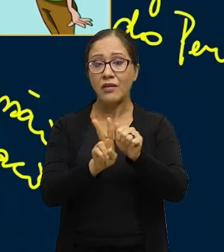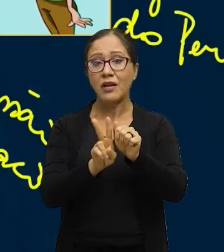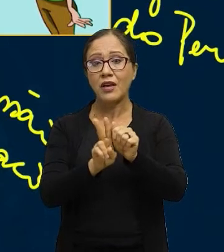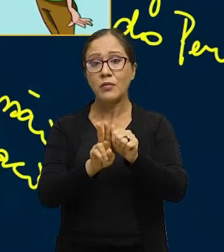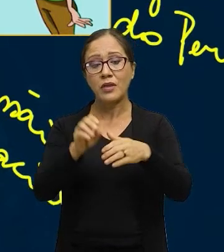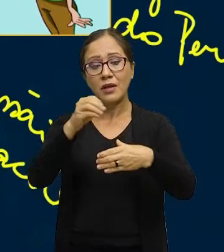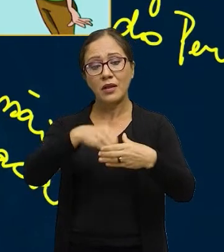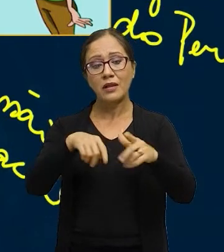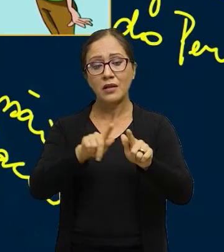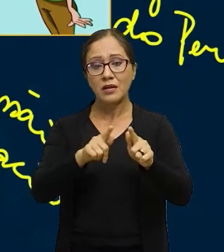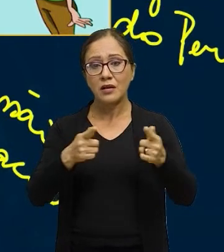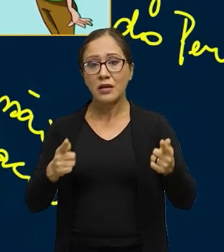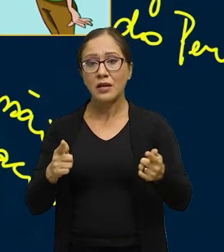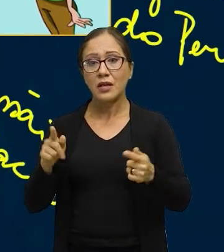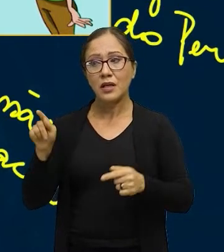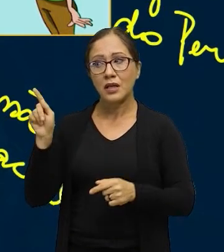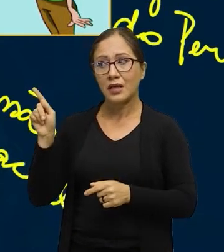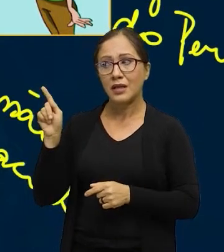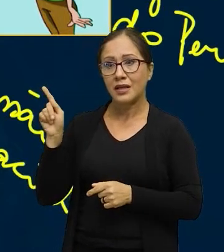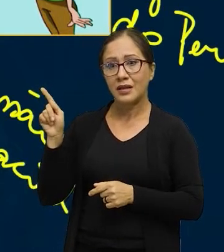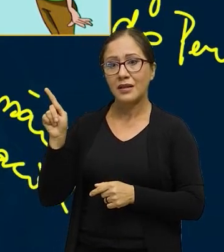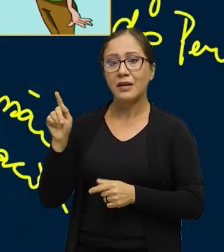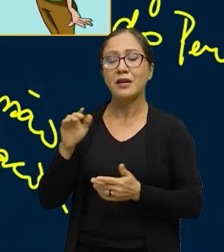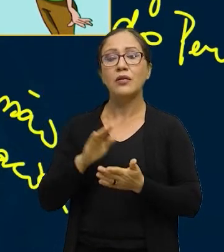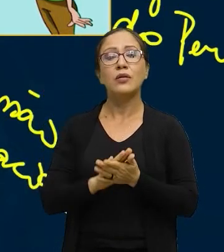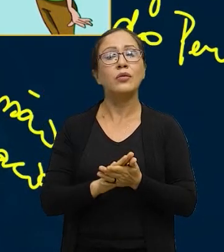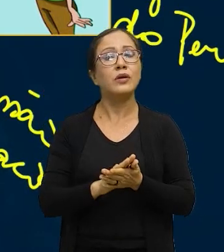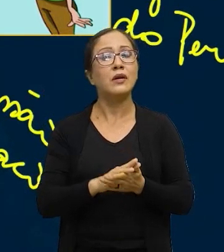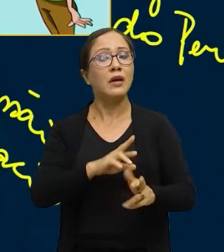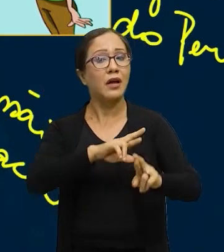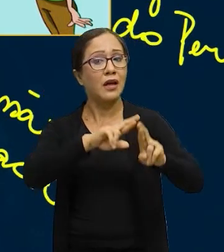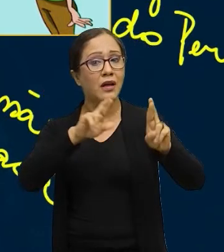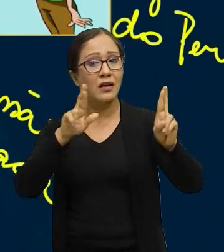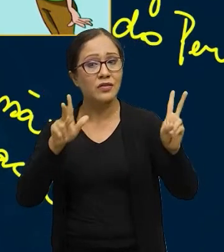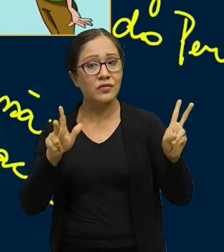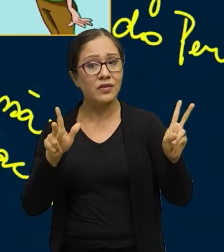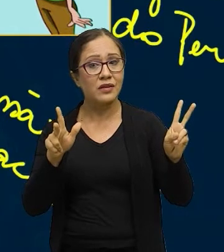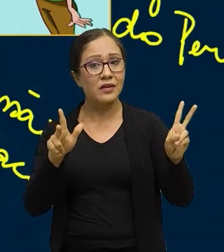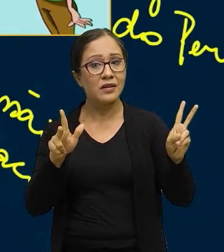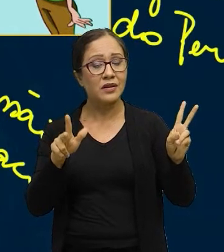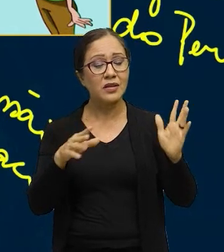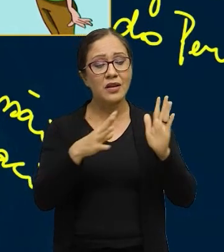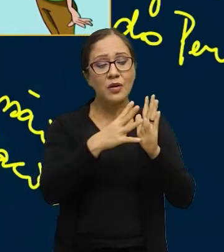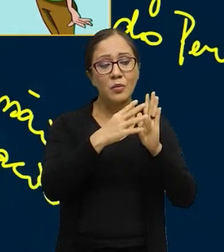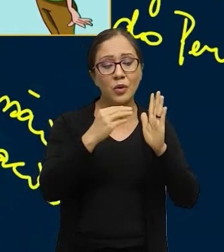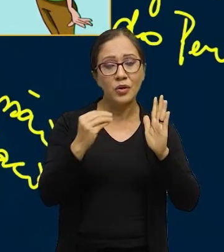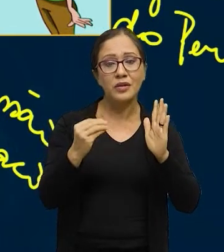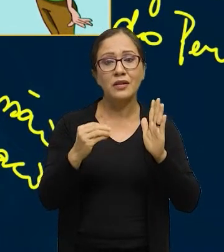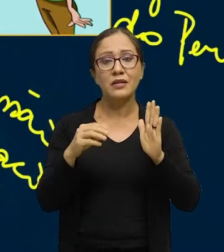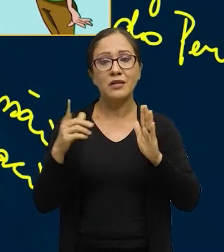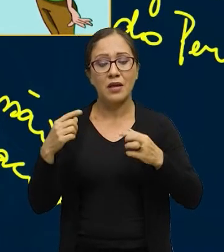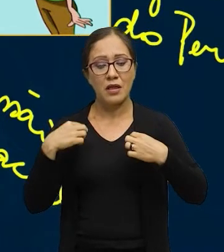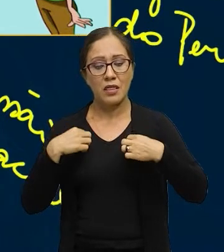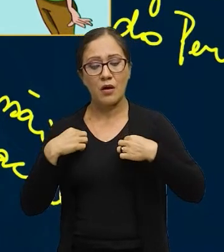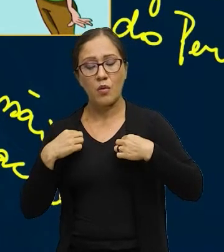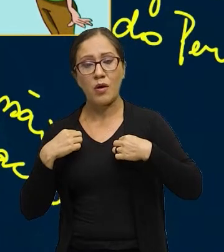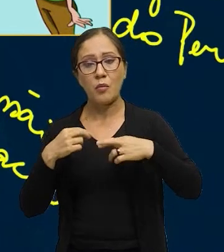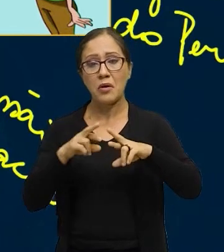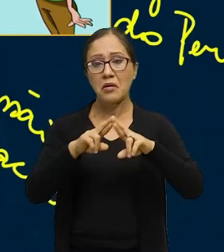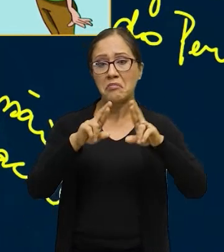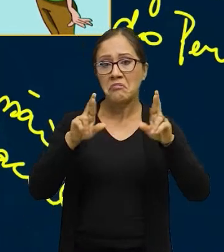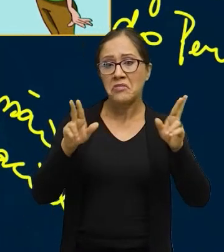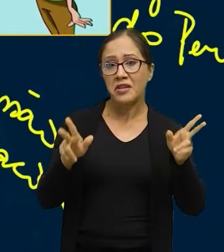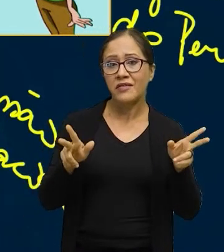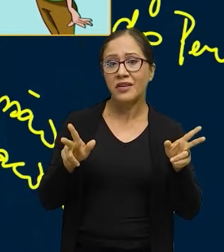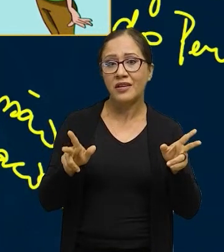se percebe que o padrão de linguagem é diferenciada. A roupa, a expressão de um, e ficou até na dúvida, olha só,